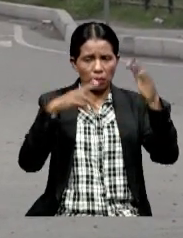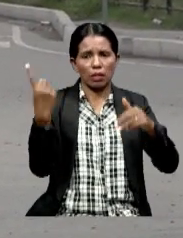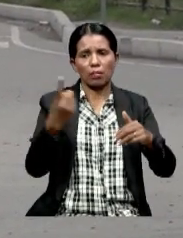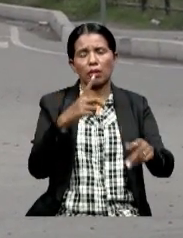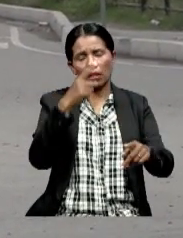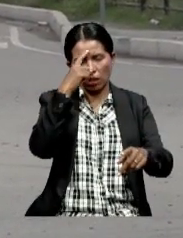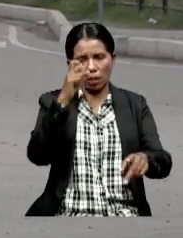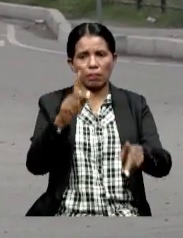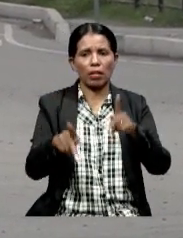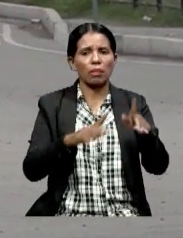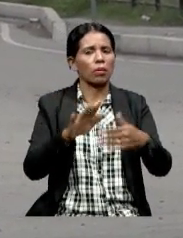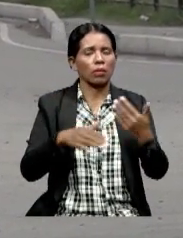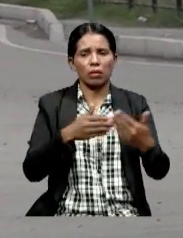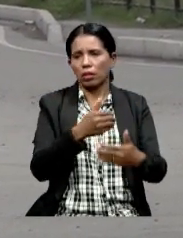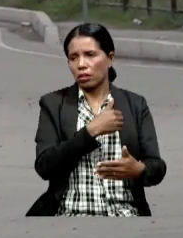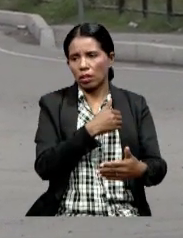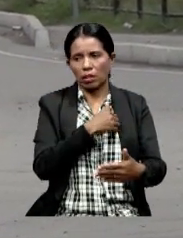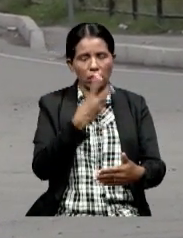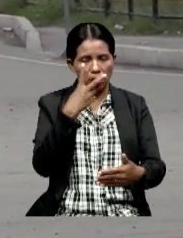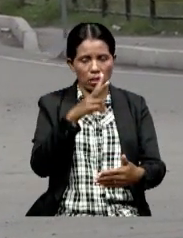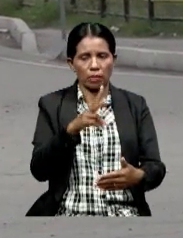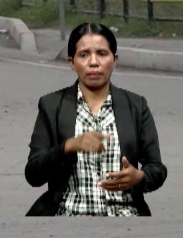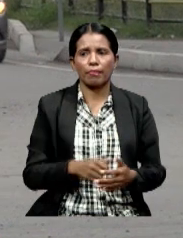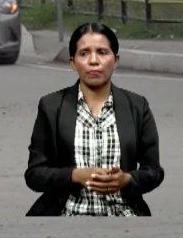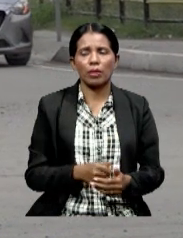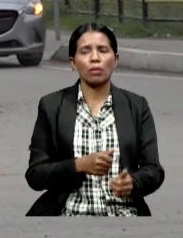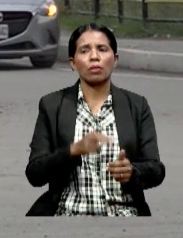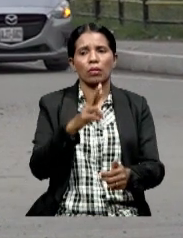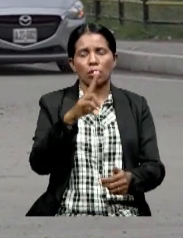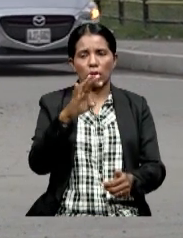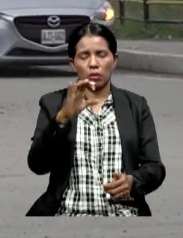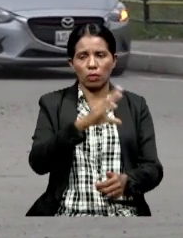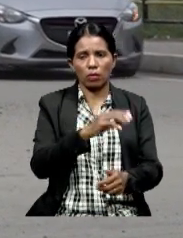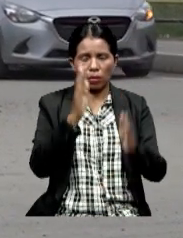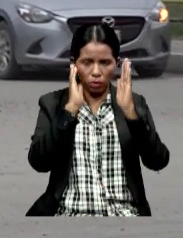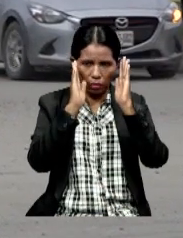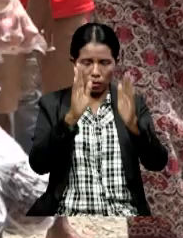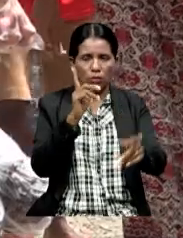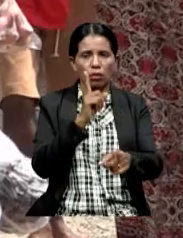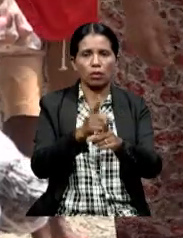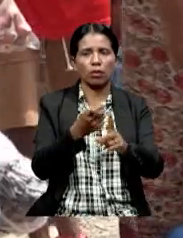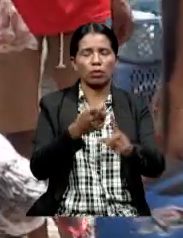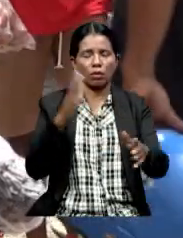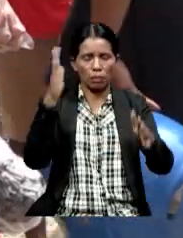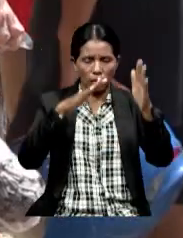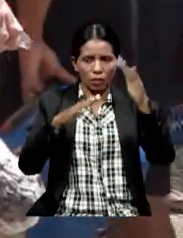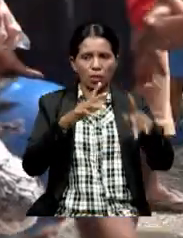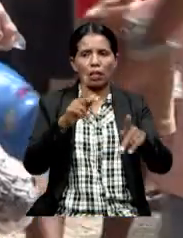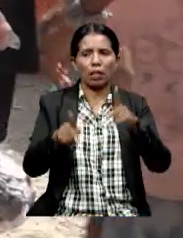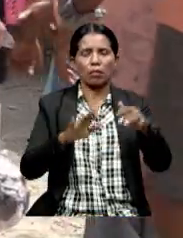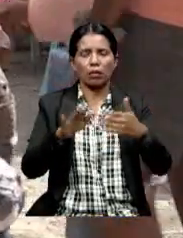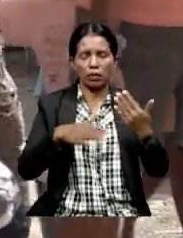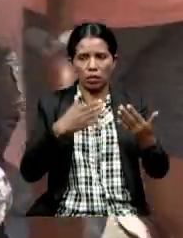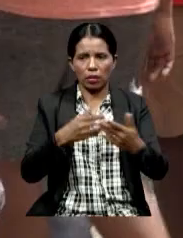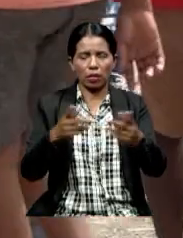whose parte relevante, mas será o máximo. Tirui Arauzu, fuku no losu si problema ne, mak autoridade sira, ni a fiscalização